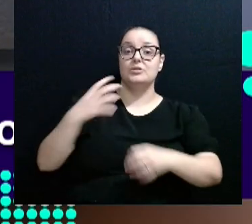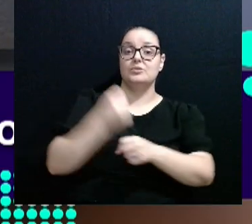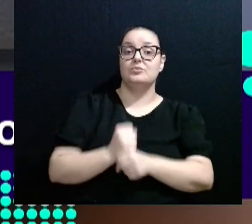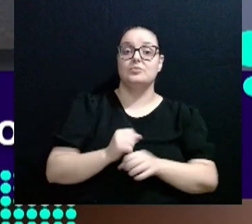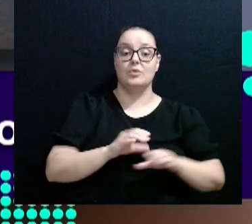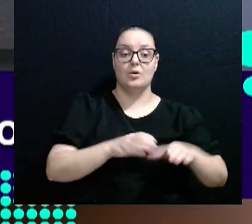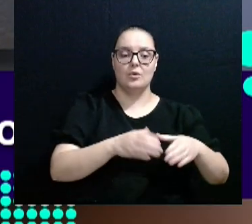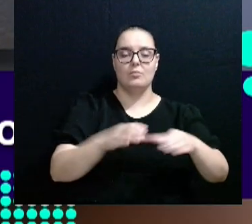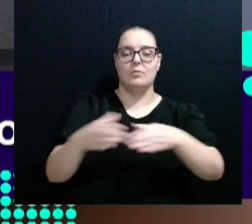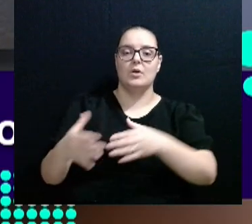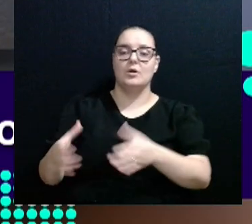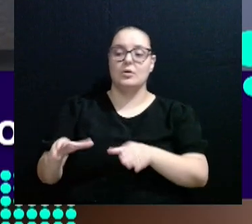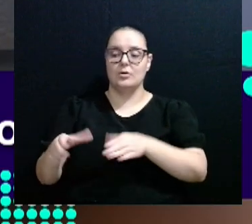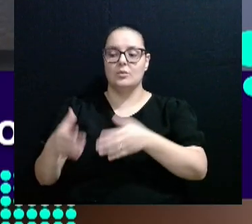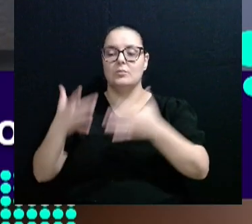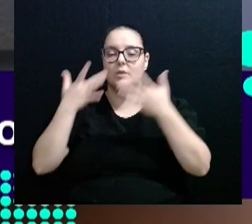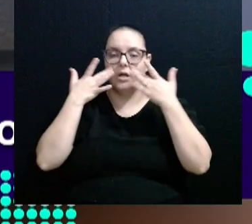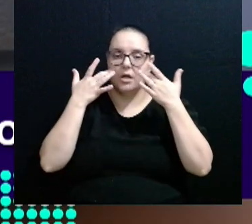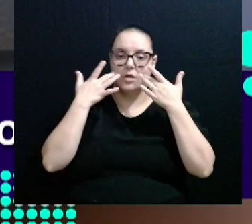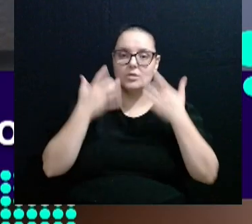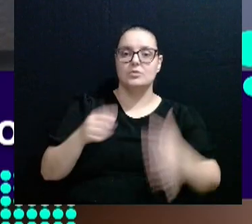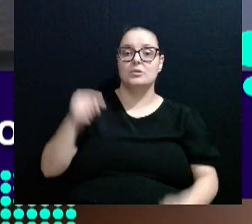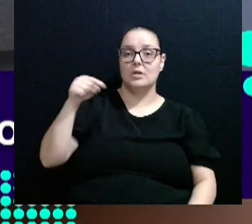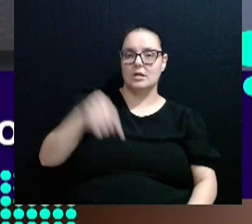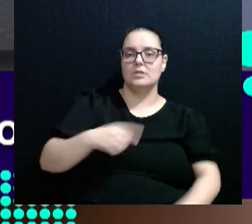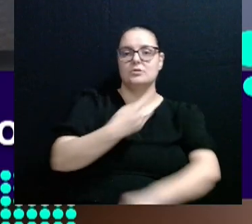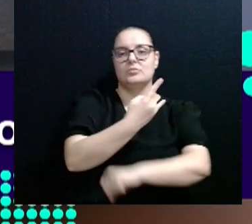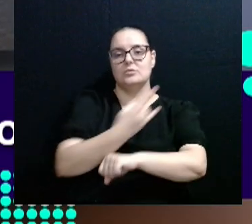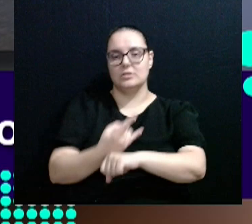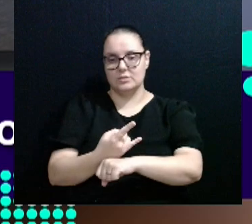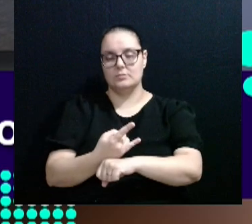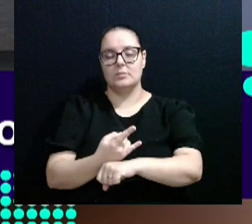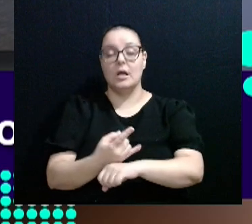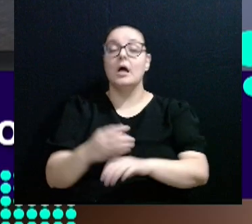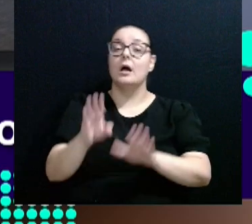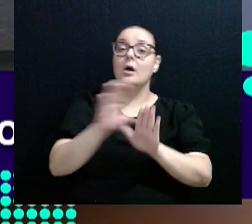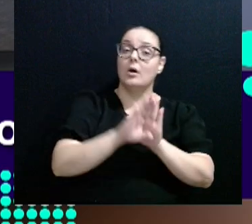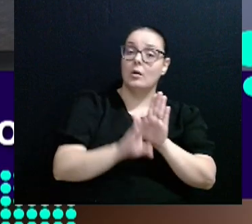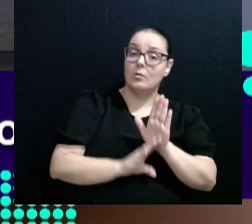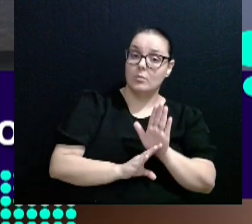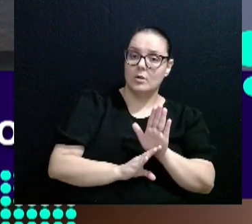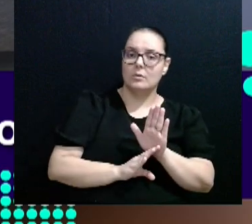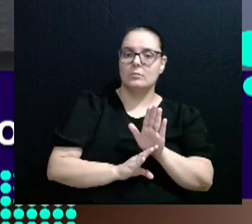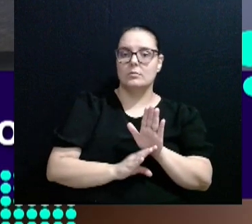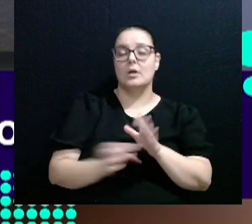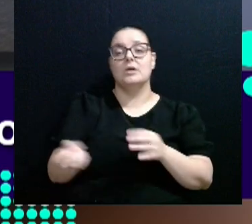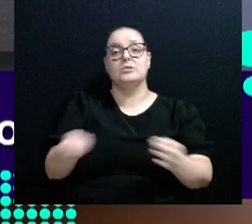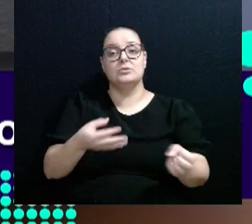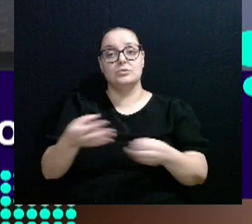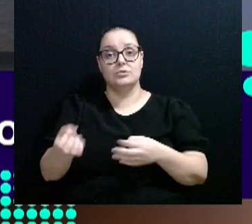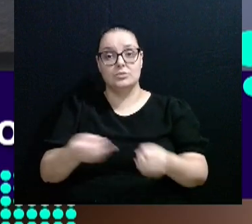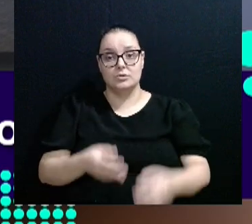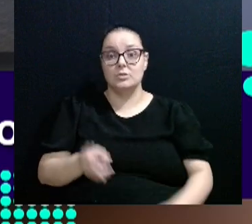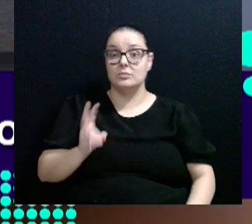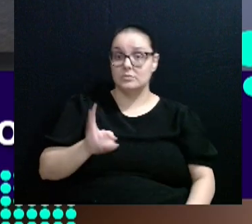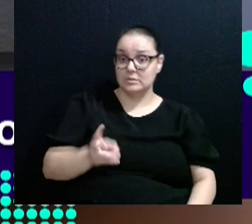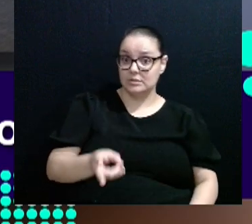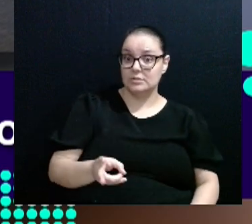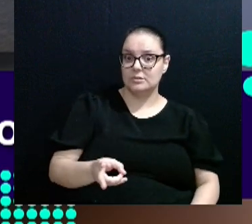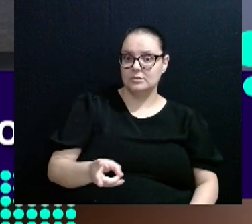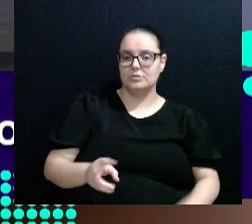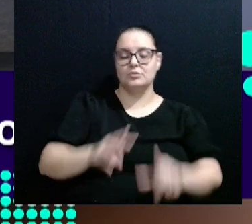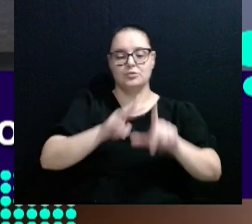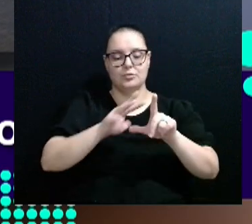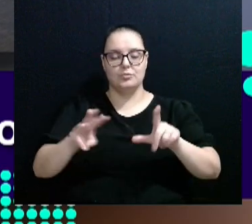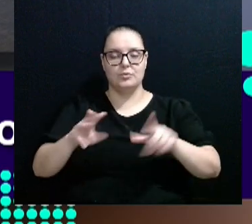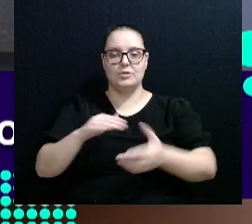da região no Teatro Castro Mendes. A programação é atualizada com frequência no portal da Secretaria de